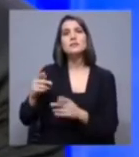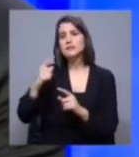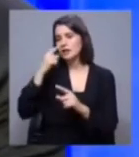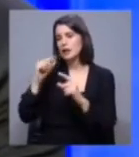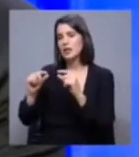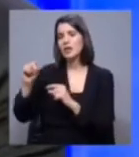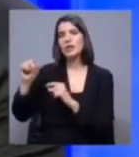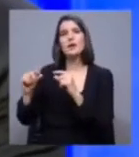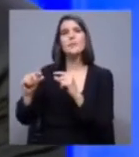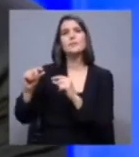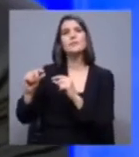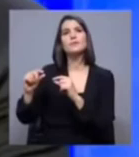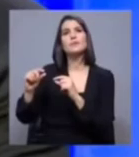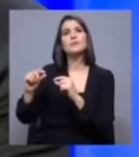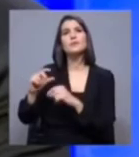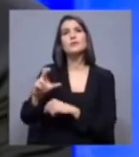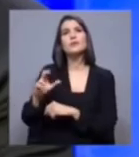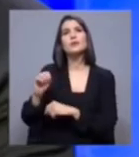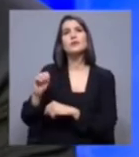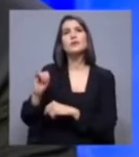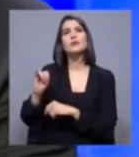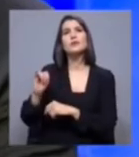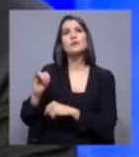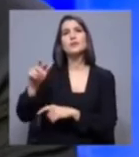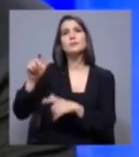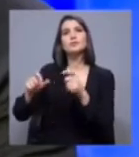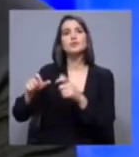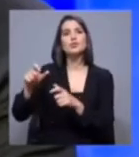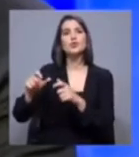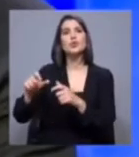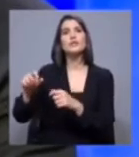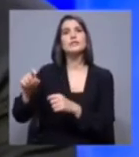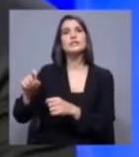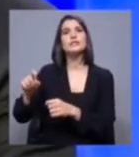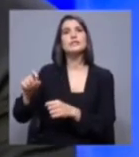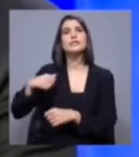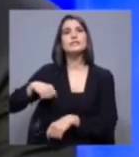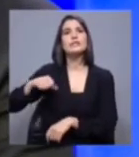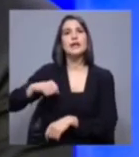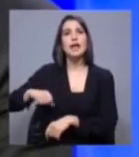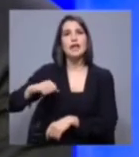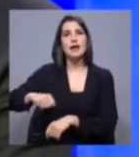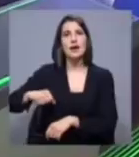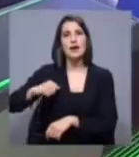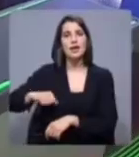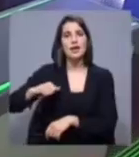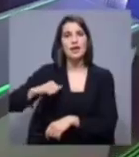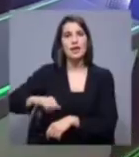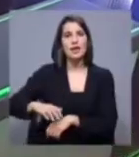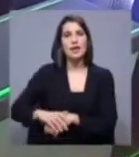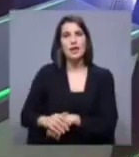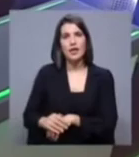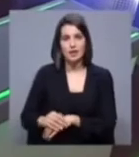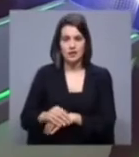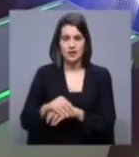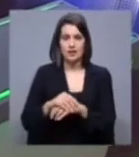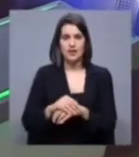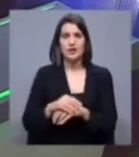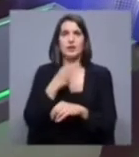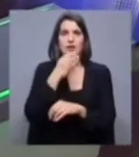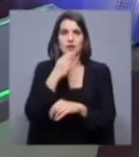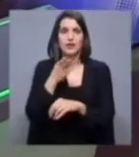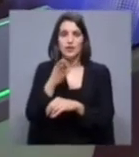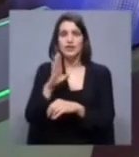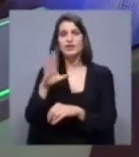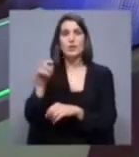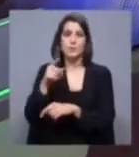suplementar? João, votei contra. Vai ter que se aproximar, é o RSI das pessoas da etnia cigana. E, portanto, mas não é só a etnia cigana. Deixe só ouvir o que é que o João Coutinho André Ventura também